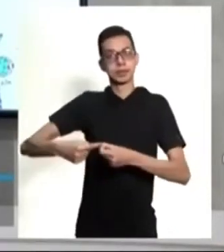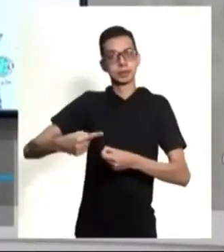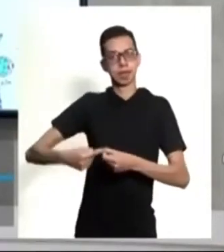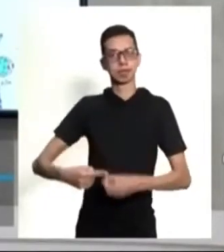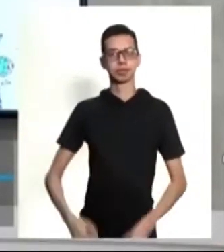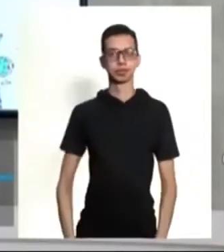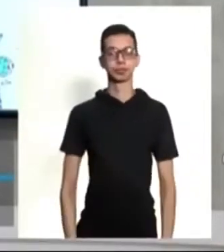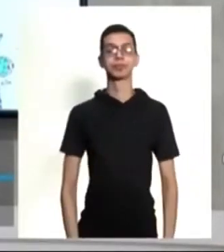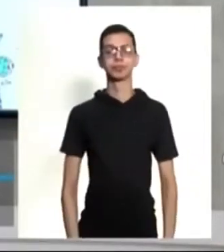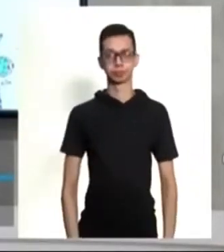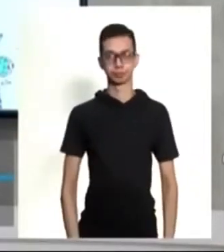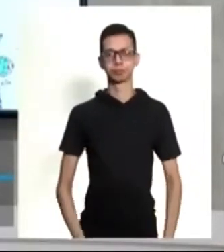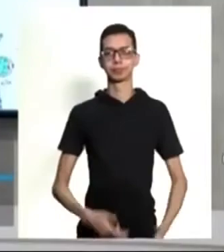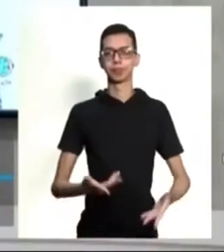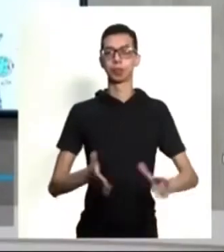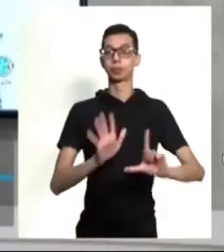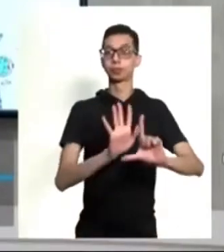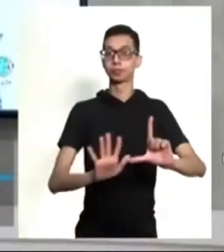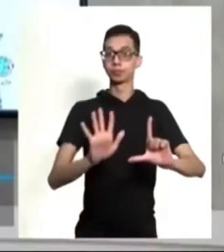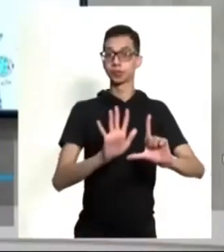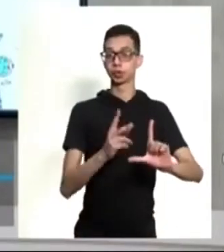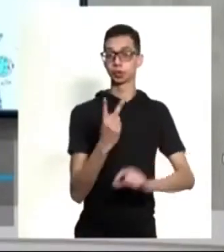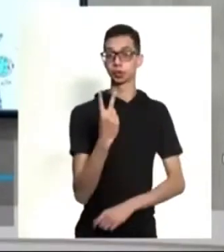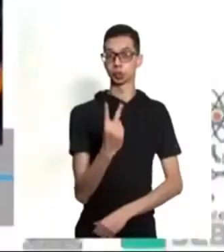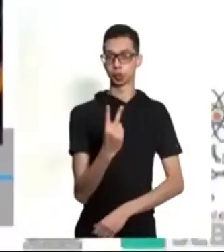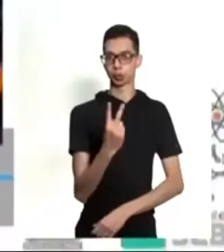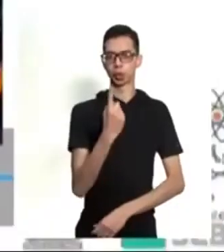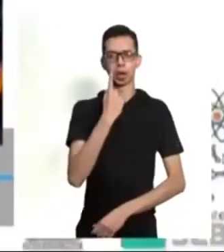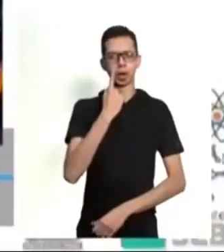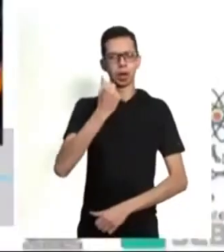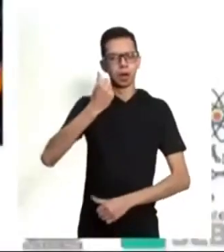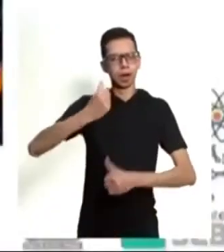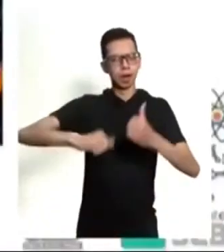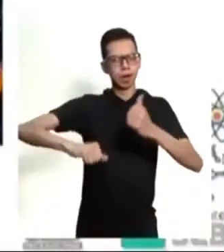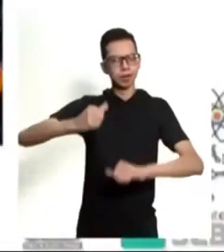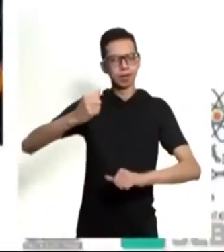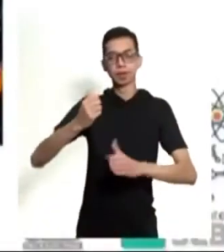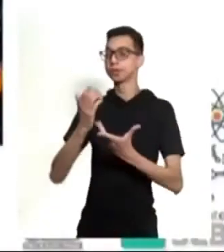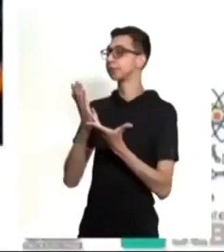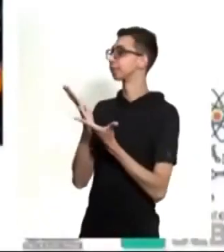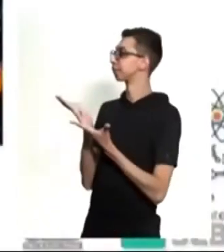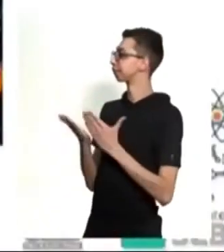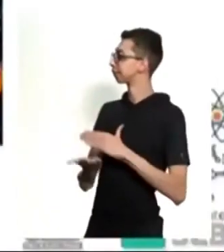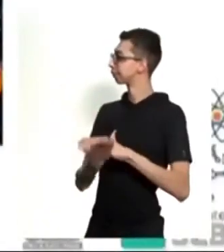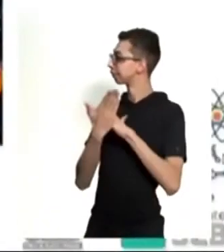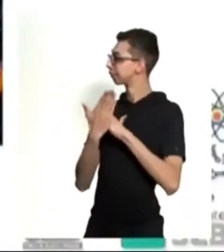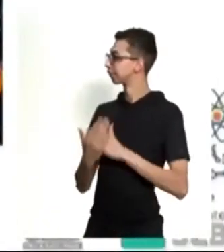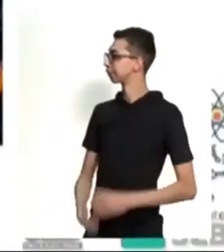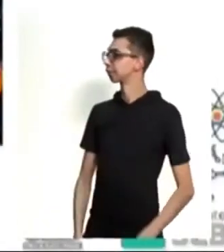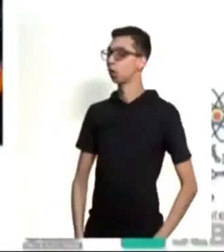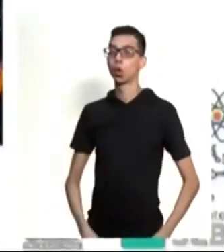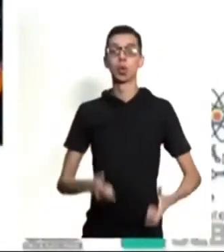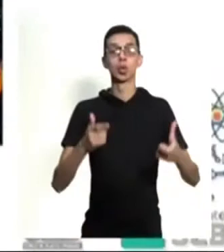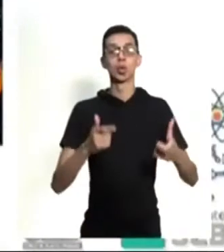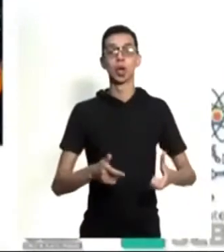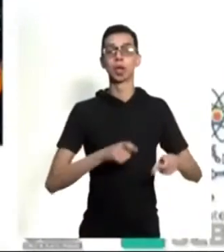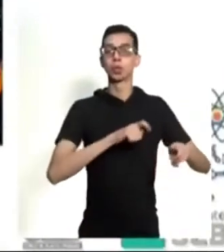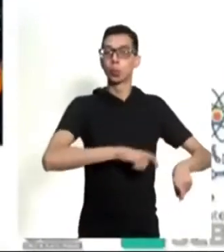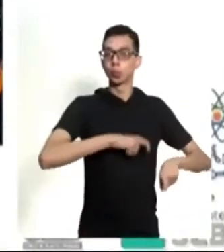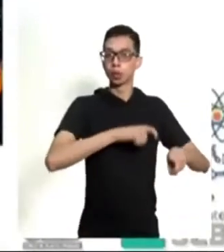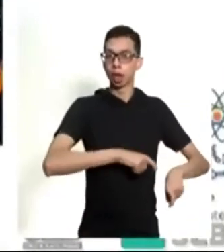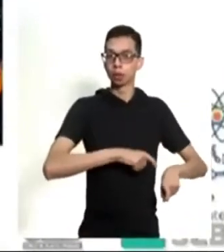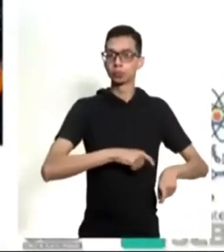bem, trouxe duas imagens. Me ajuda a analisar isso? Olha só, eu trouxe o ambiente rural e trouxe o ambiente